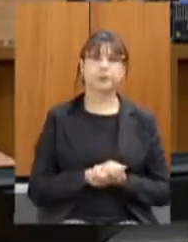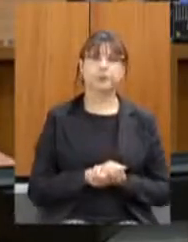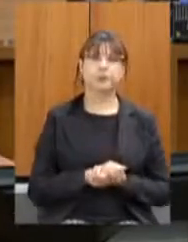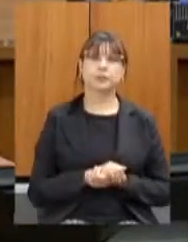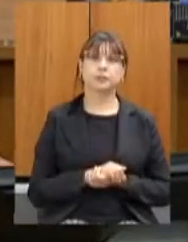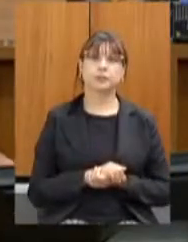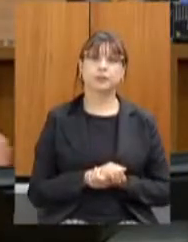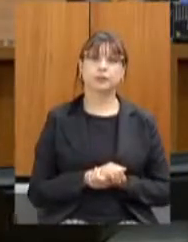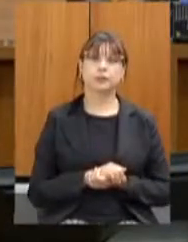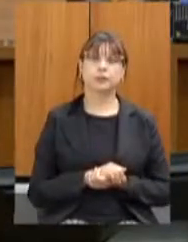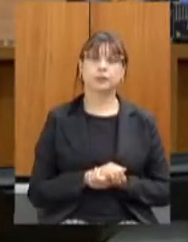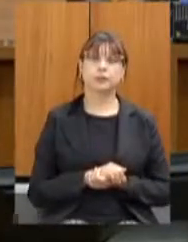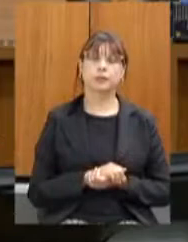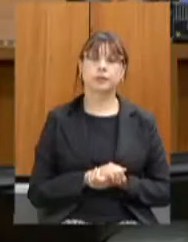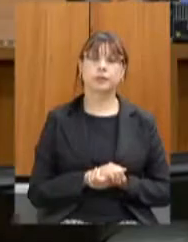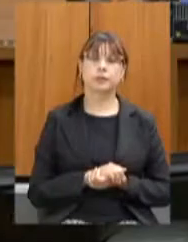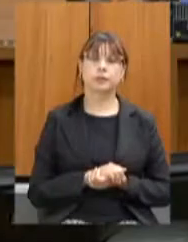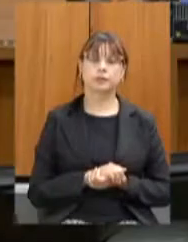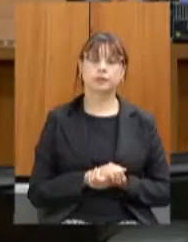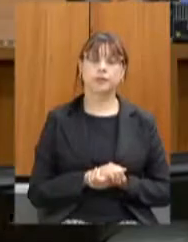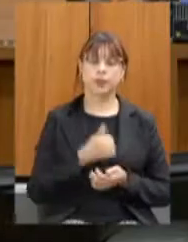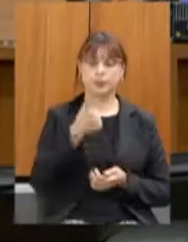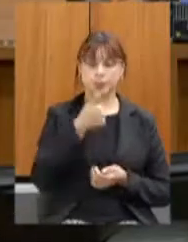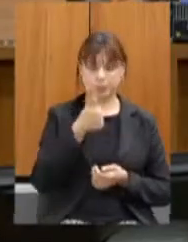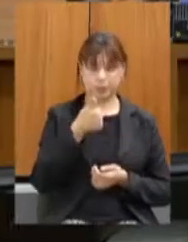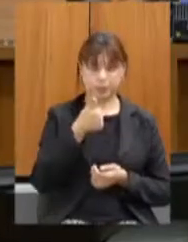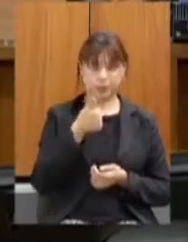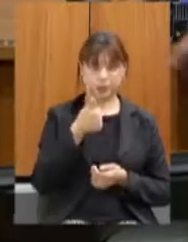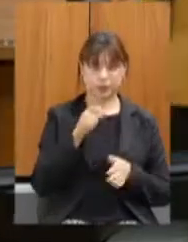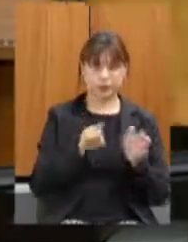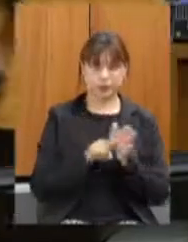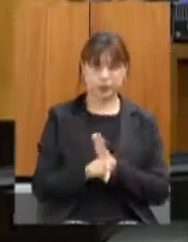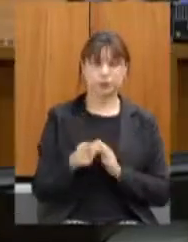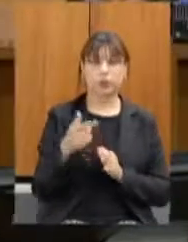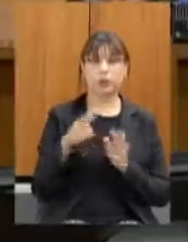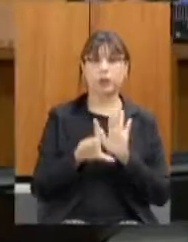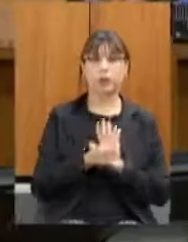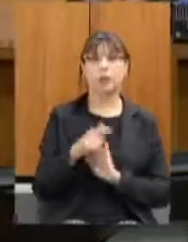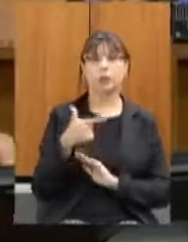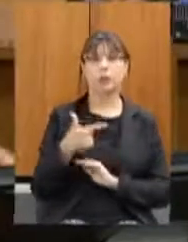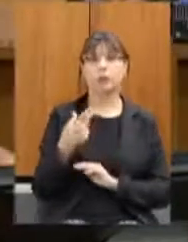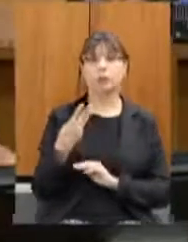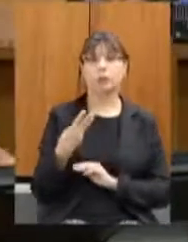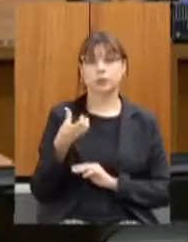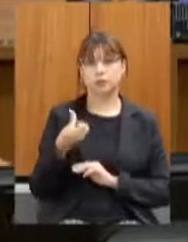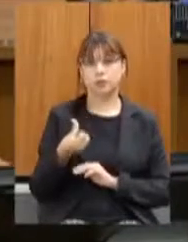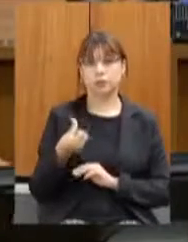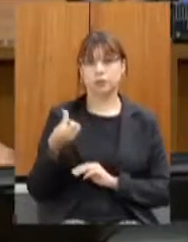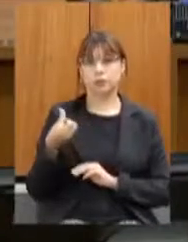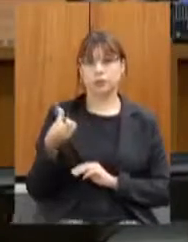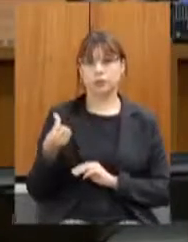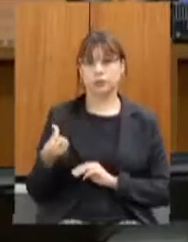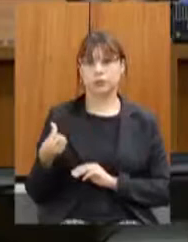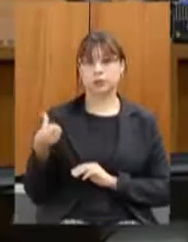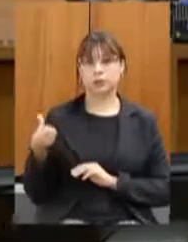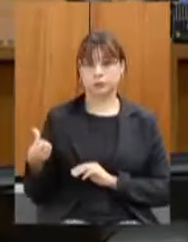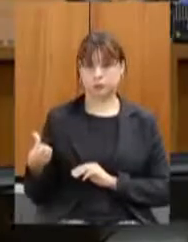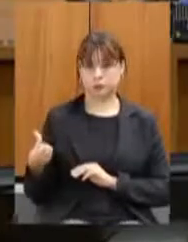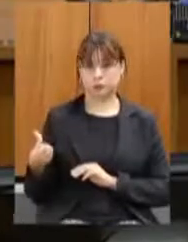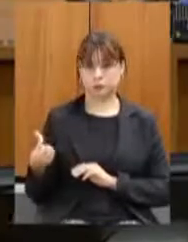eu falei a primeira pergunta com base na lei 23 666